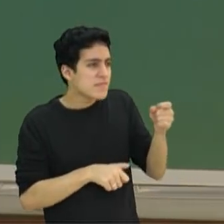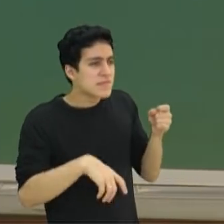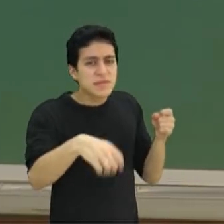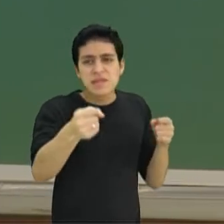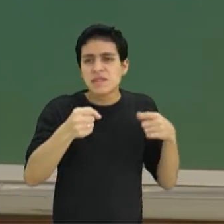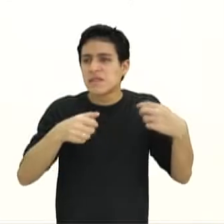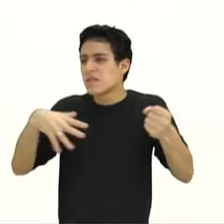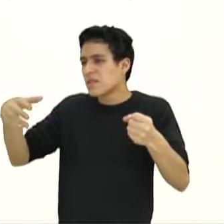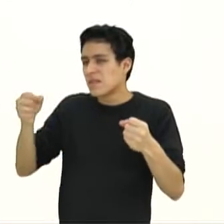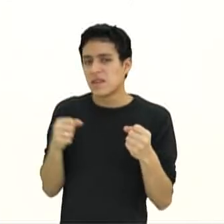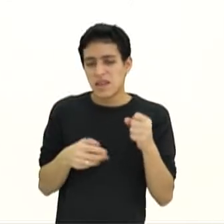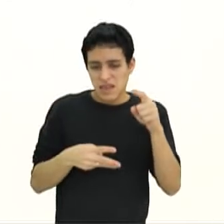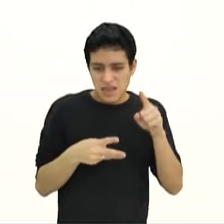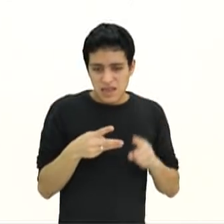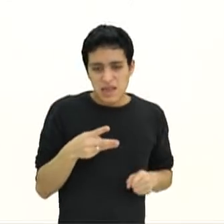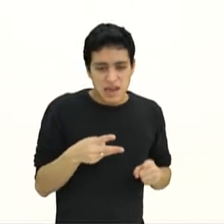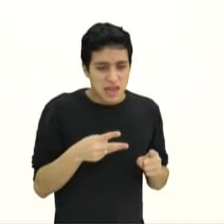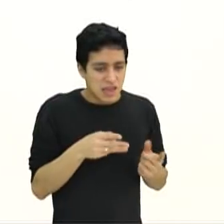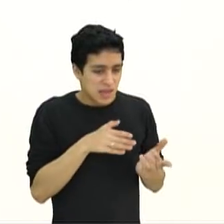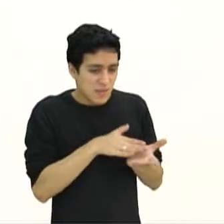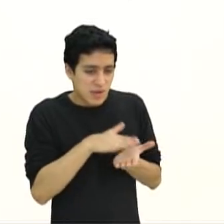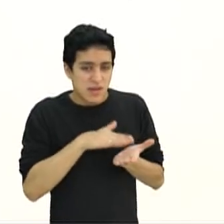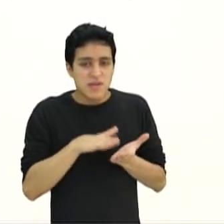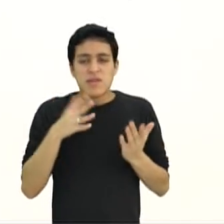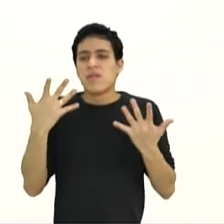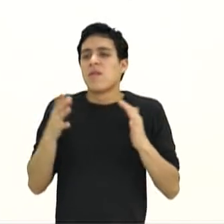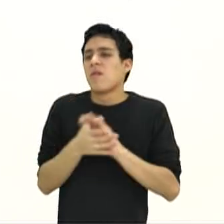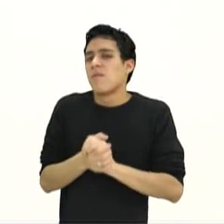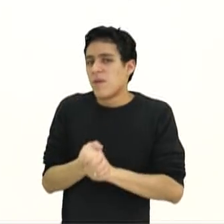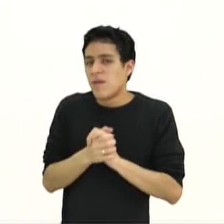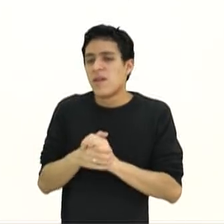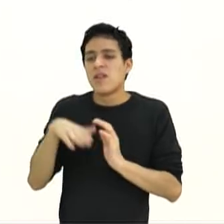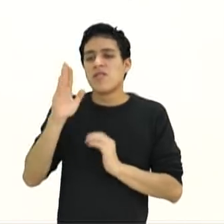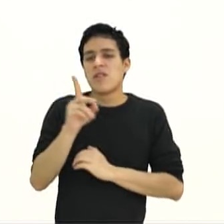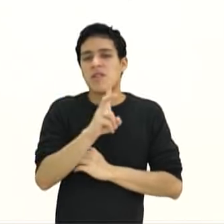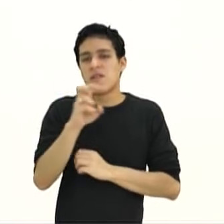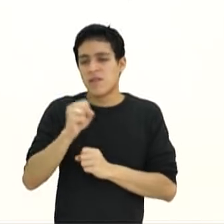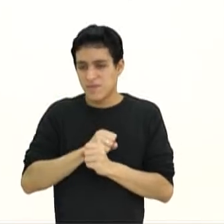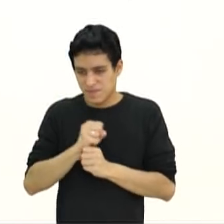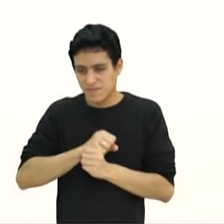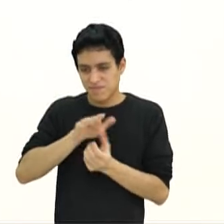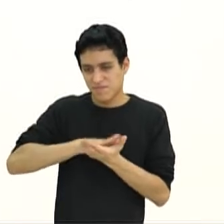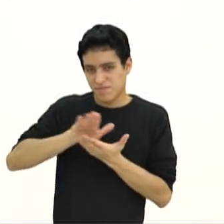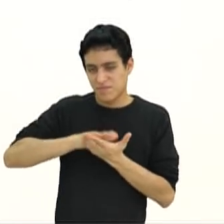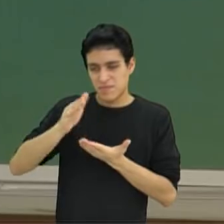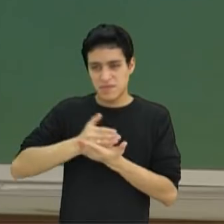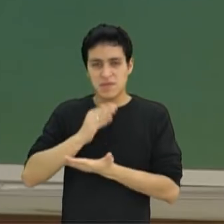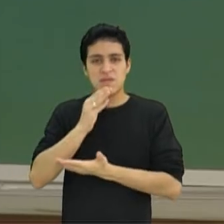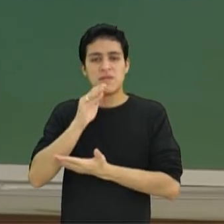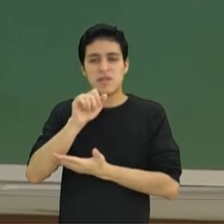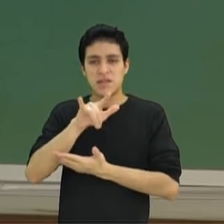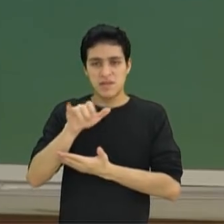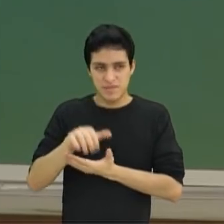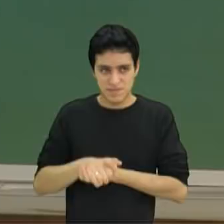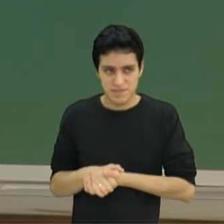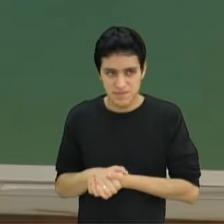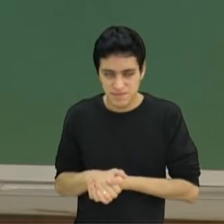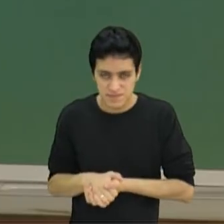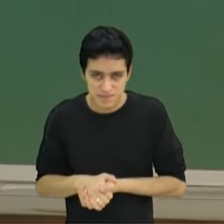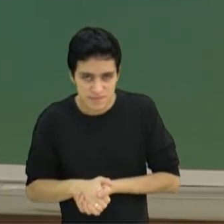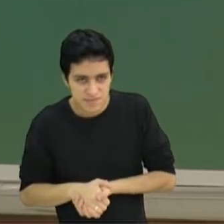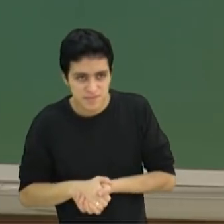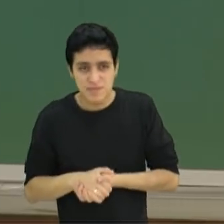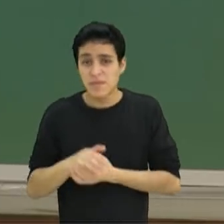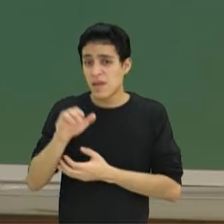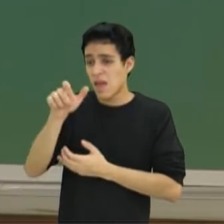3 edições comemoram 150 anos de Alice no País das Maravilhas, de Lewis Carroll, por Carolina Vigna.